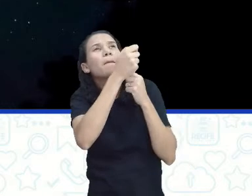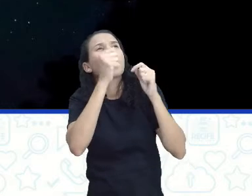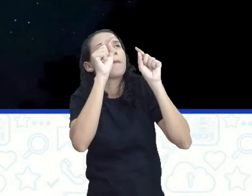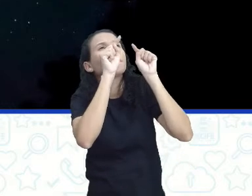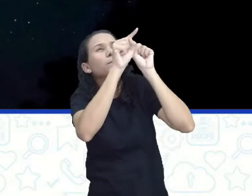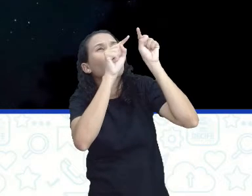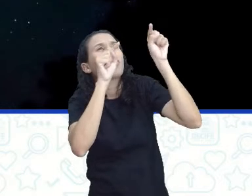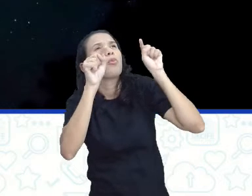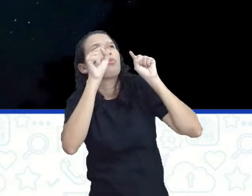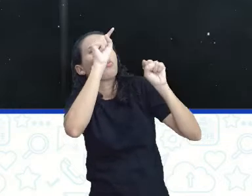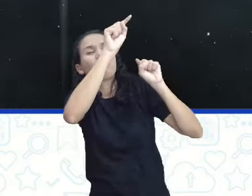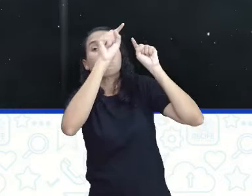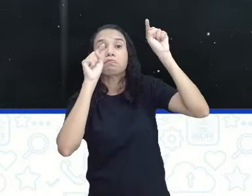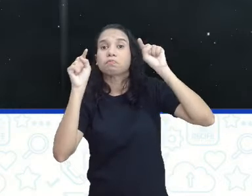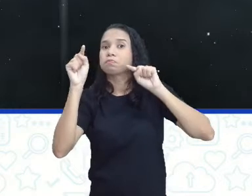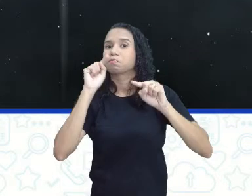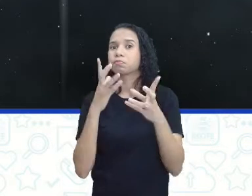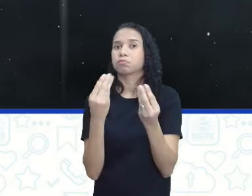enfim.